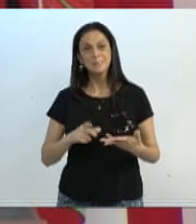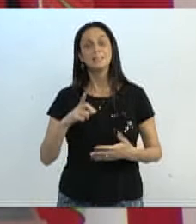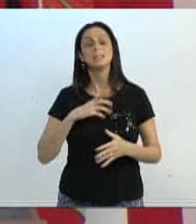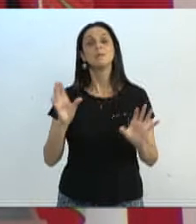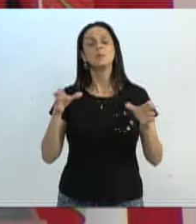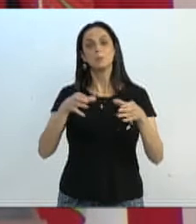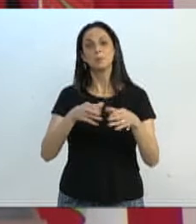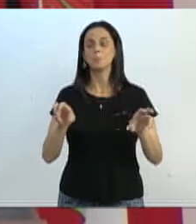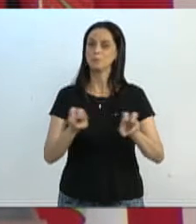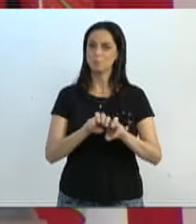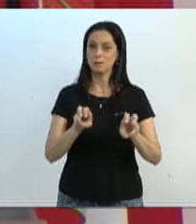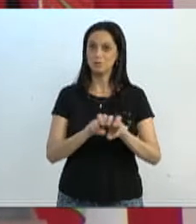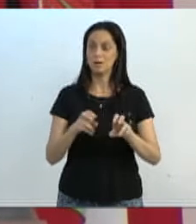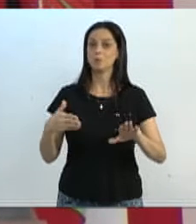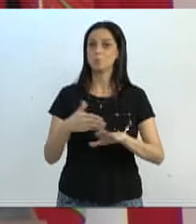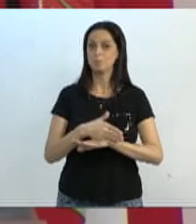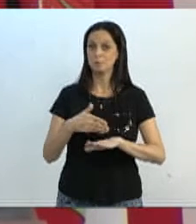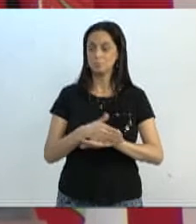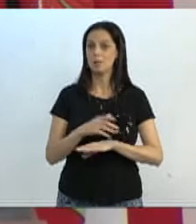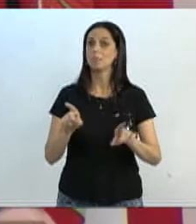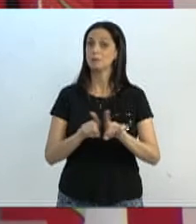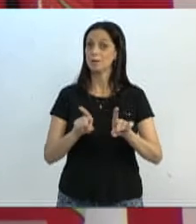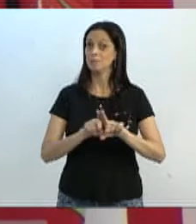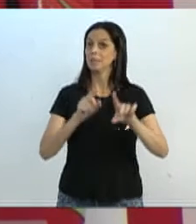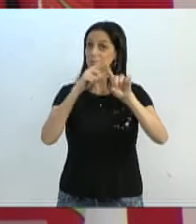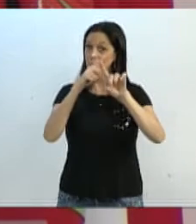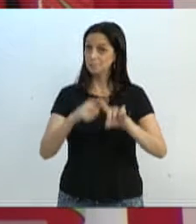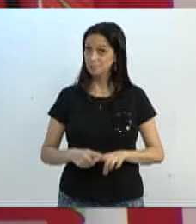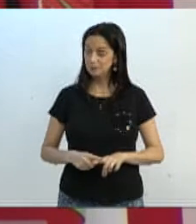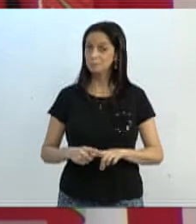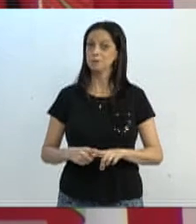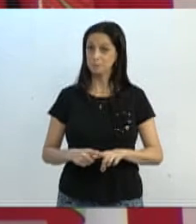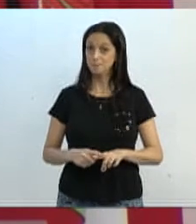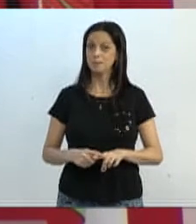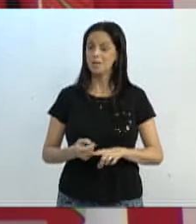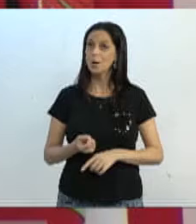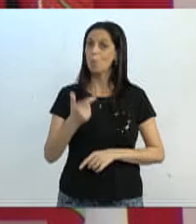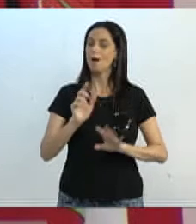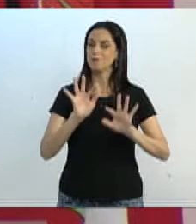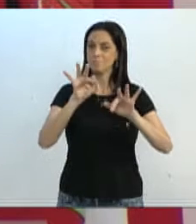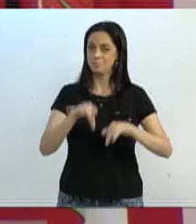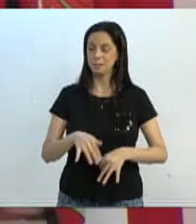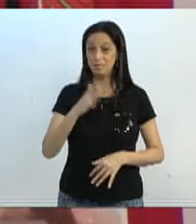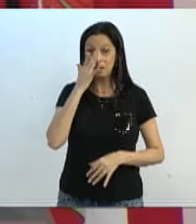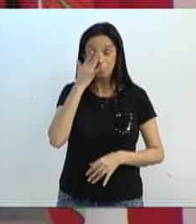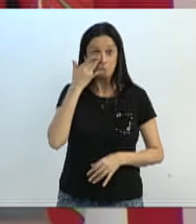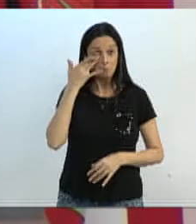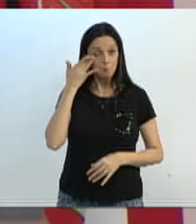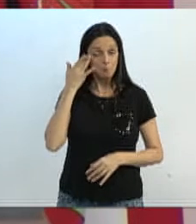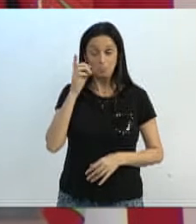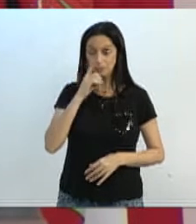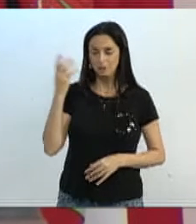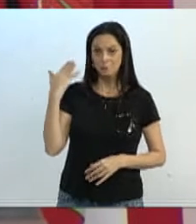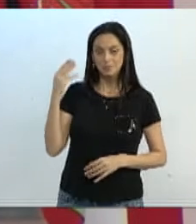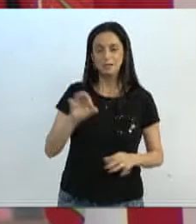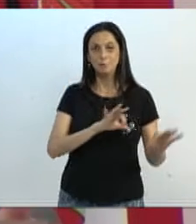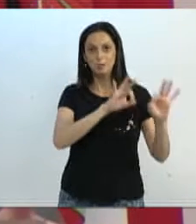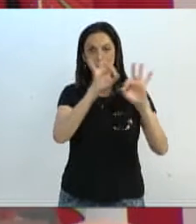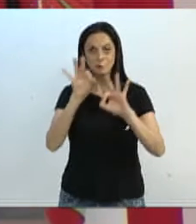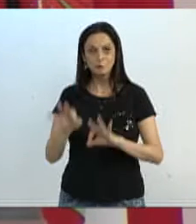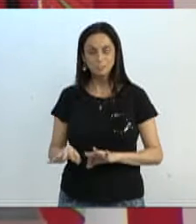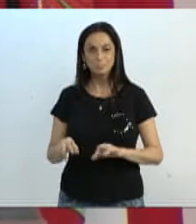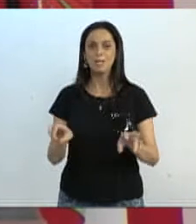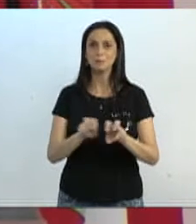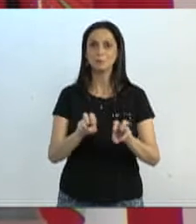que está no Mundial, na Lituânia, e está na semifinal. Domingo assisti o jogo. Eu,